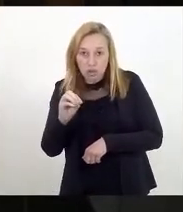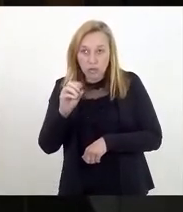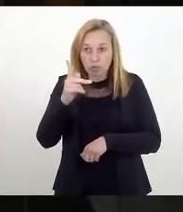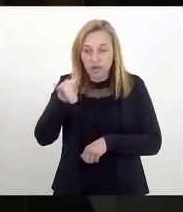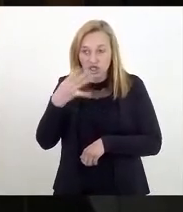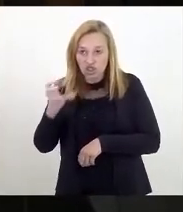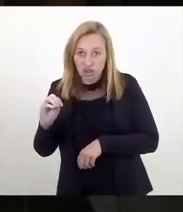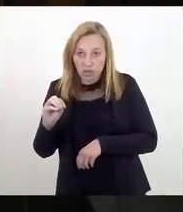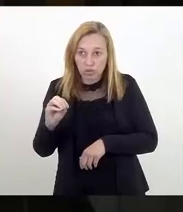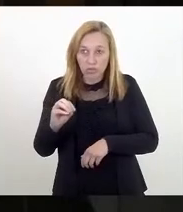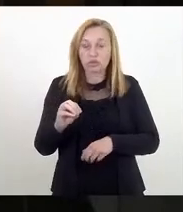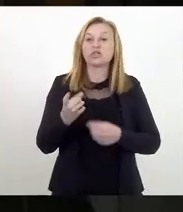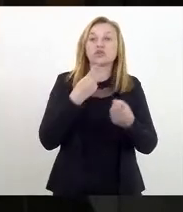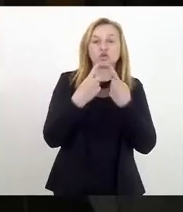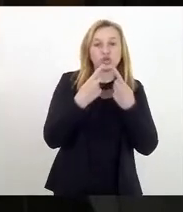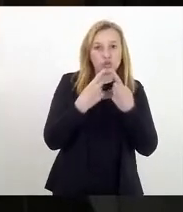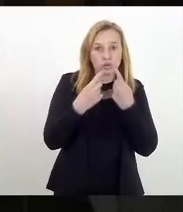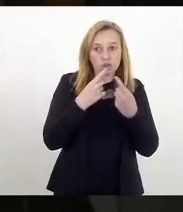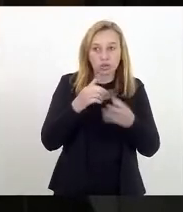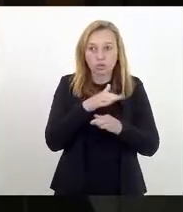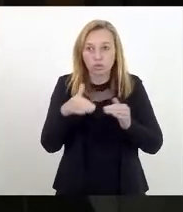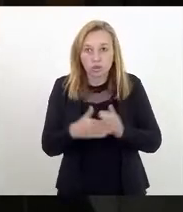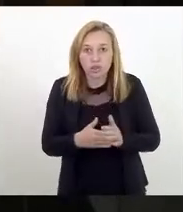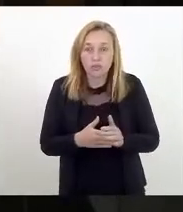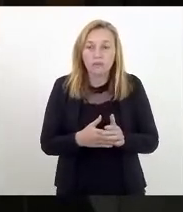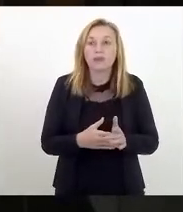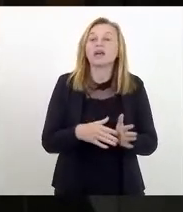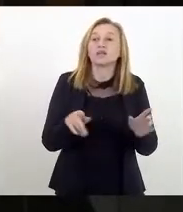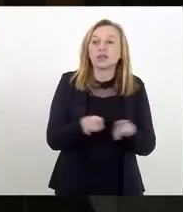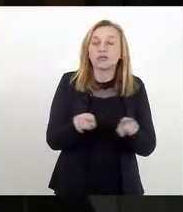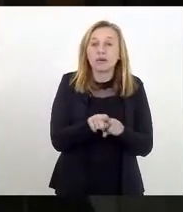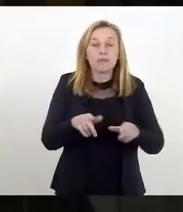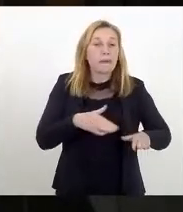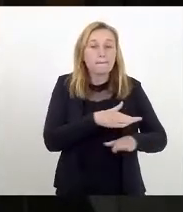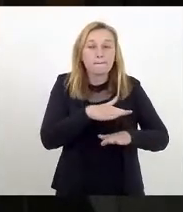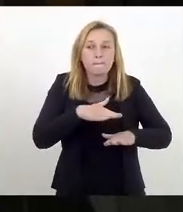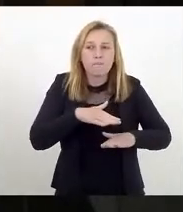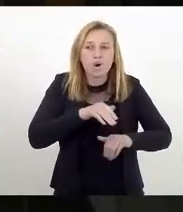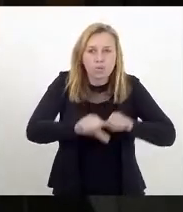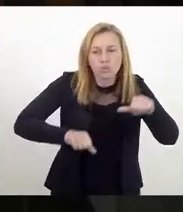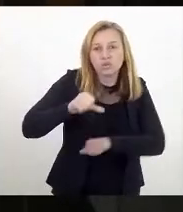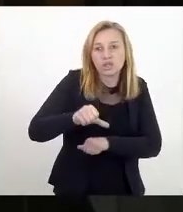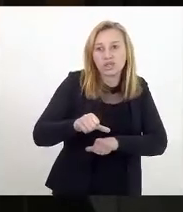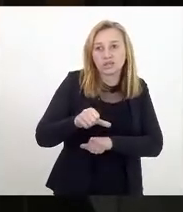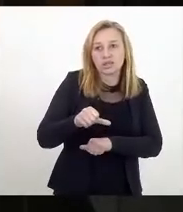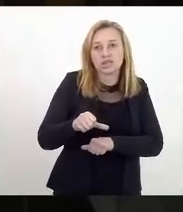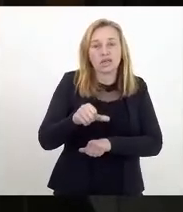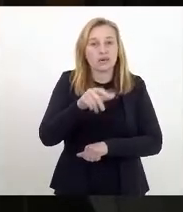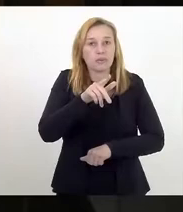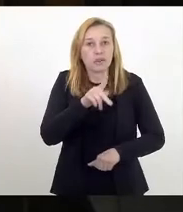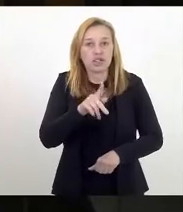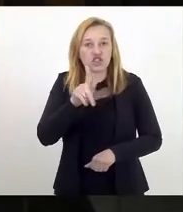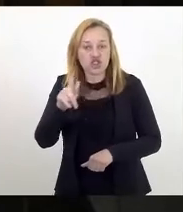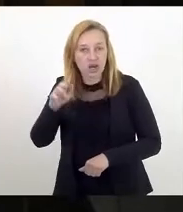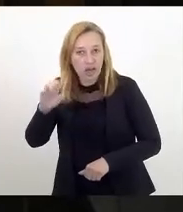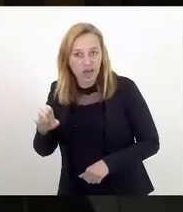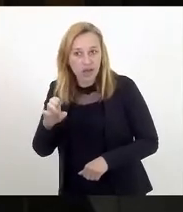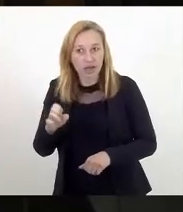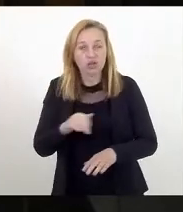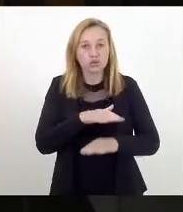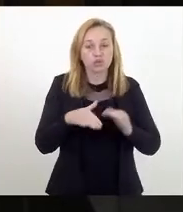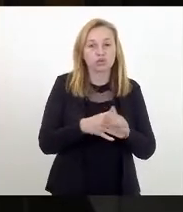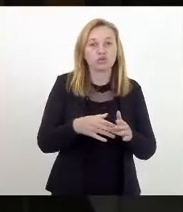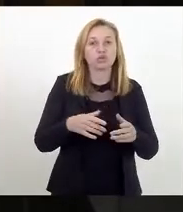discussão, todo o encaminhamento, inclusive para a mudança de parecer da PGE, toda a discussão com o Ministério